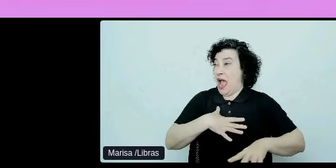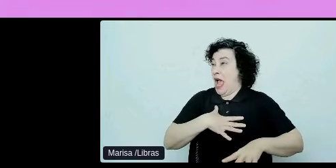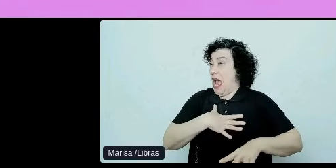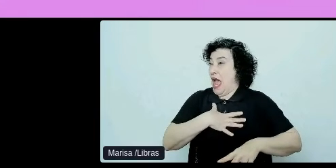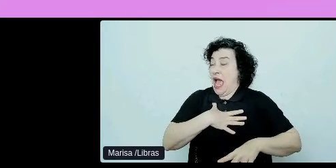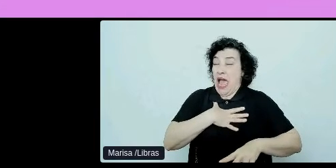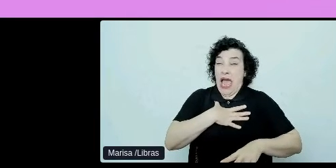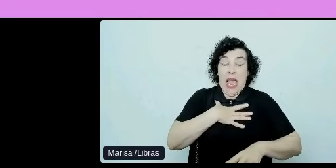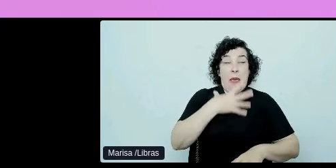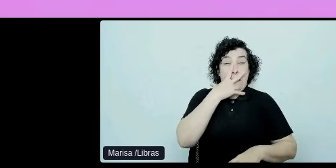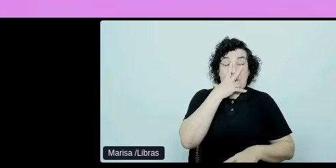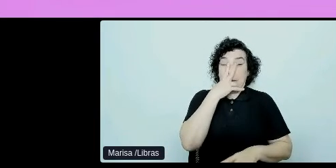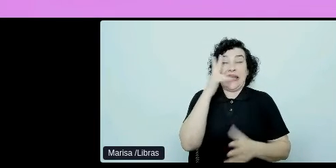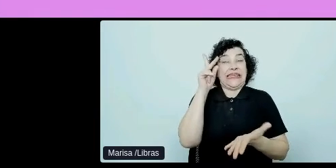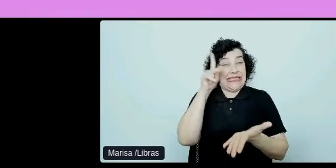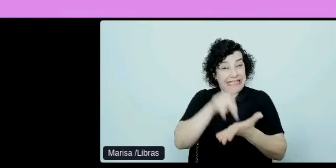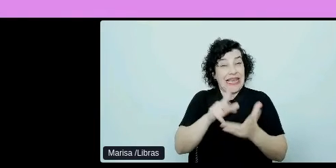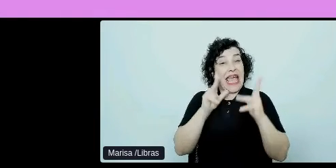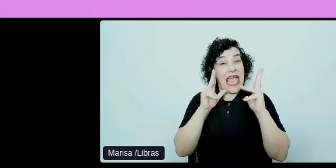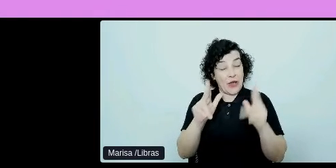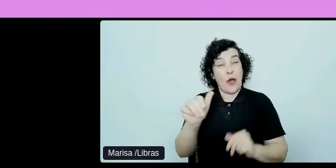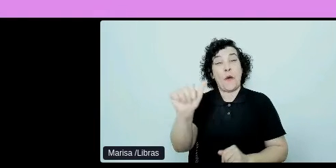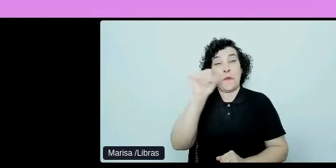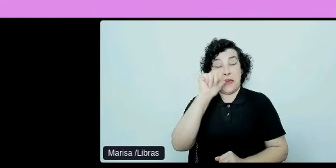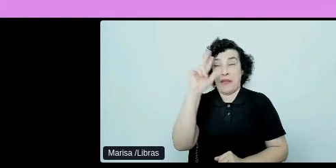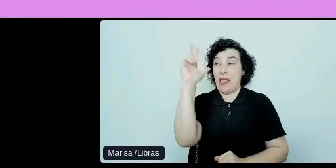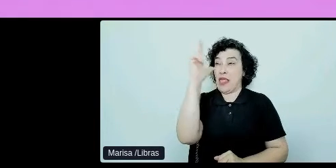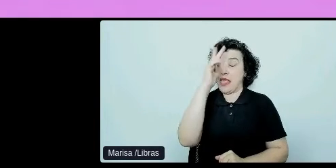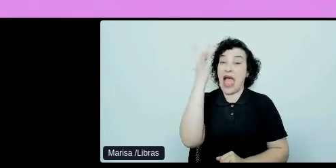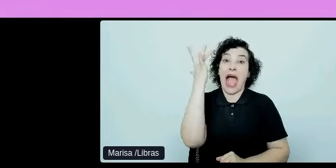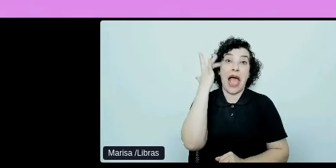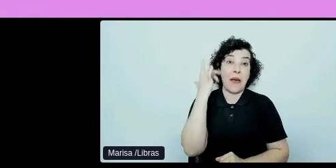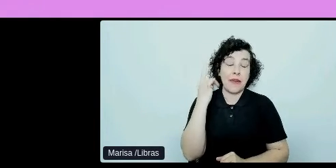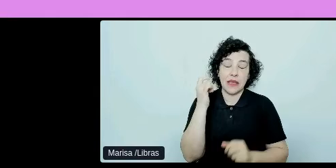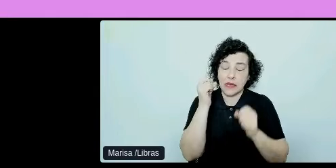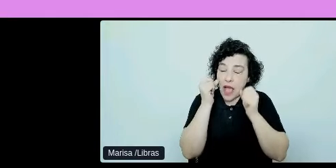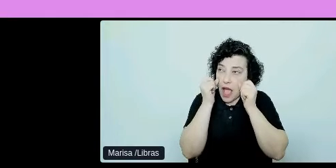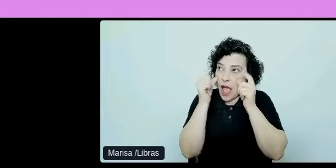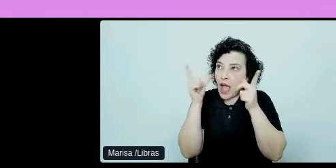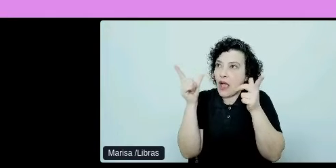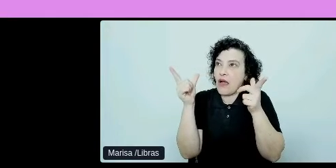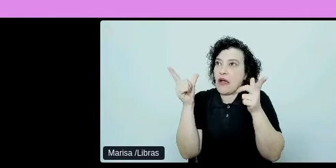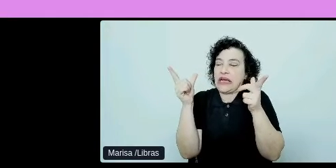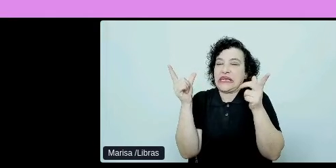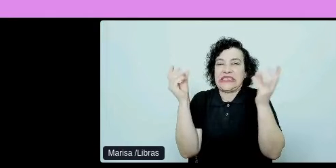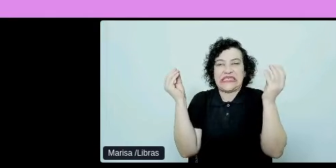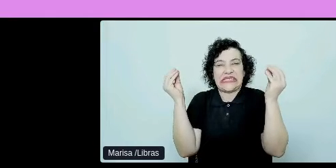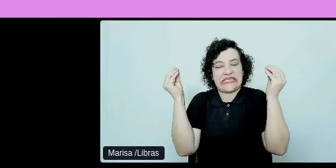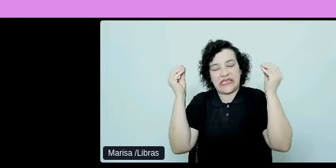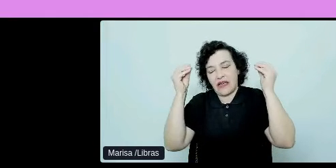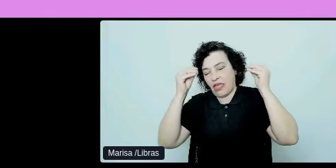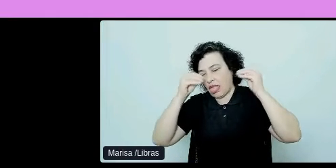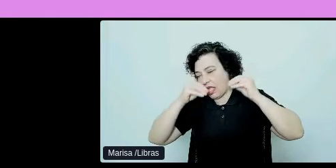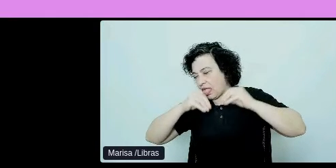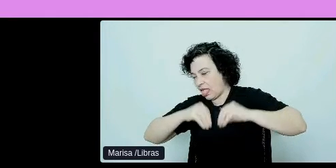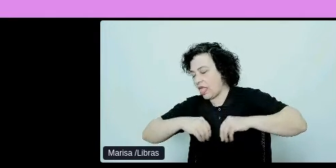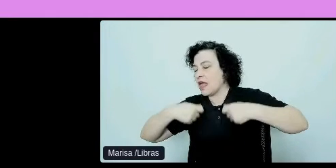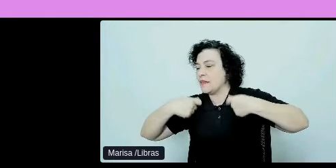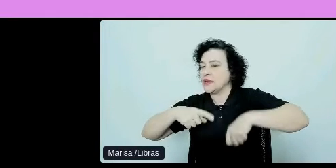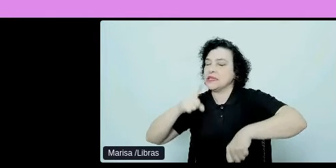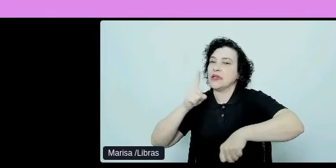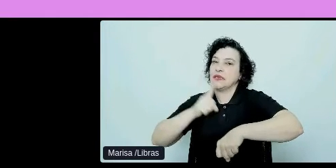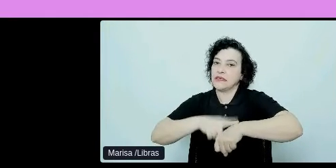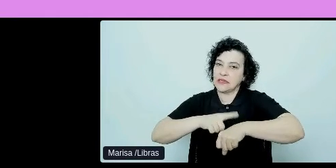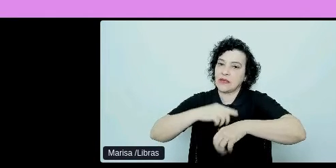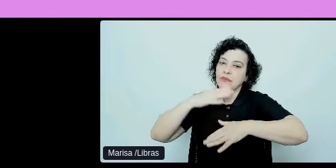uma ressaca mesmo. No dia seguinte, a gente acorda acabado, a gente precisa de tempo para se recuperar,